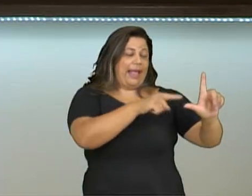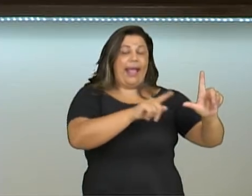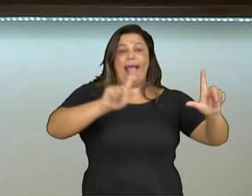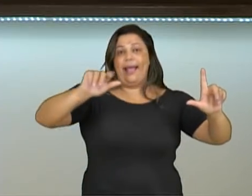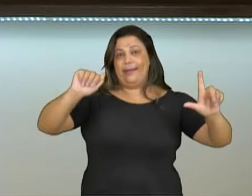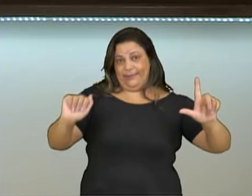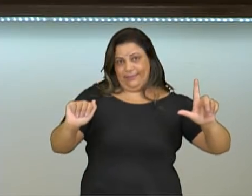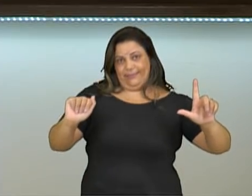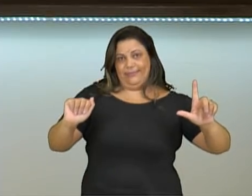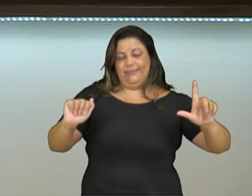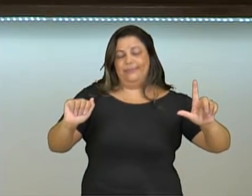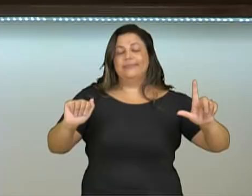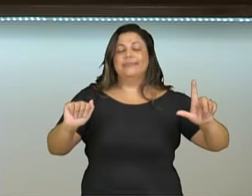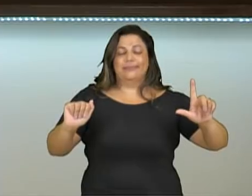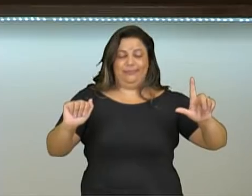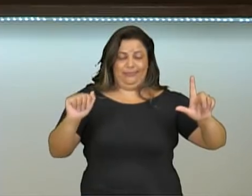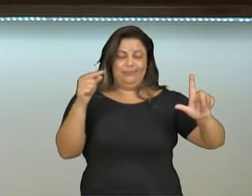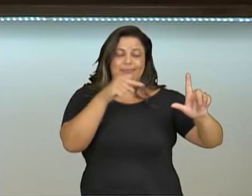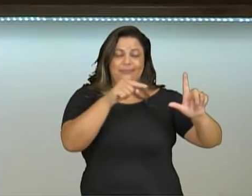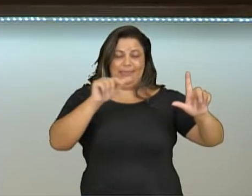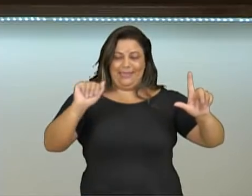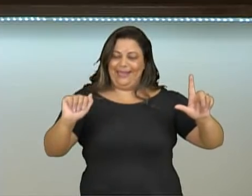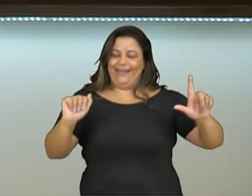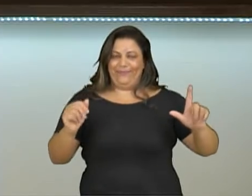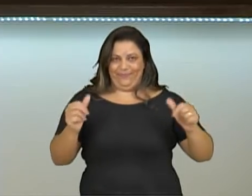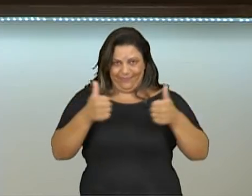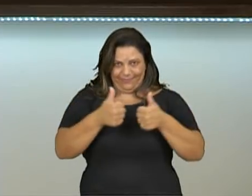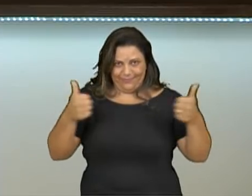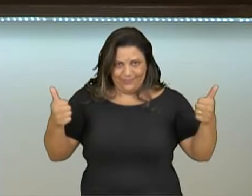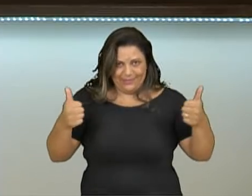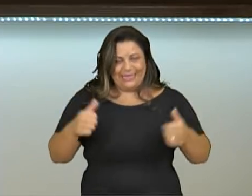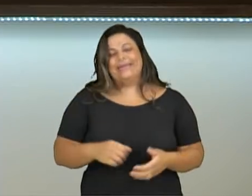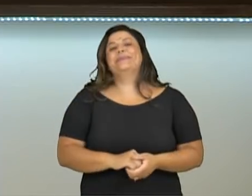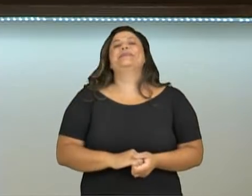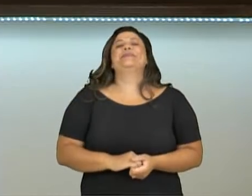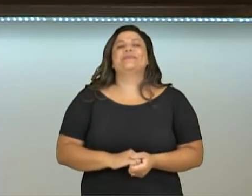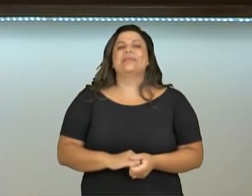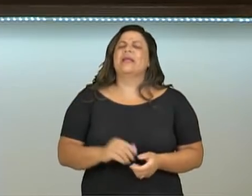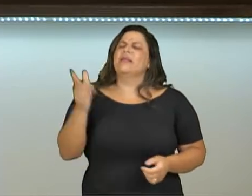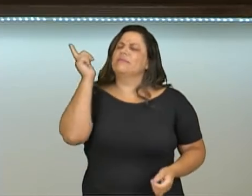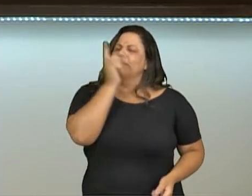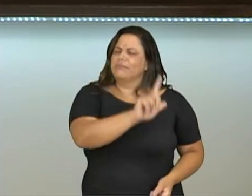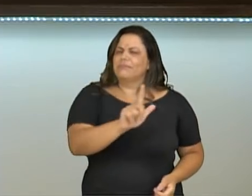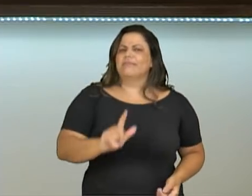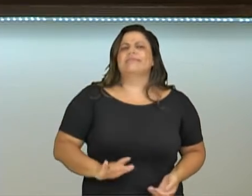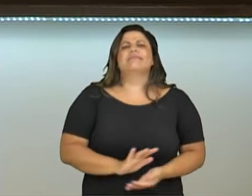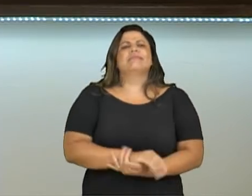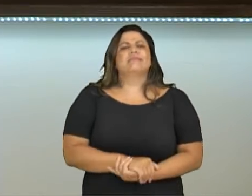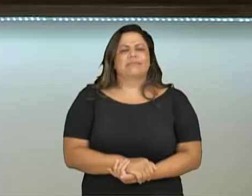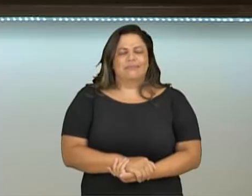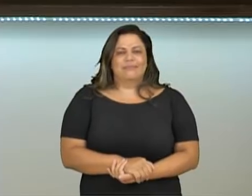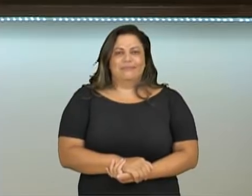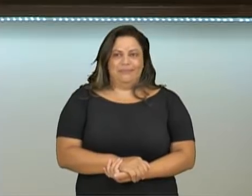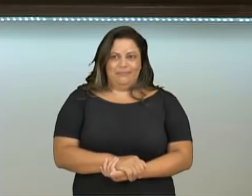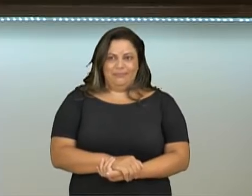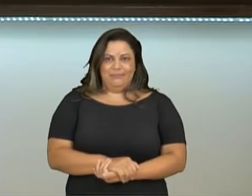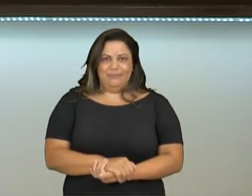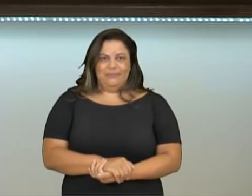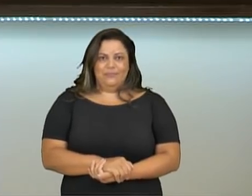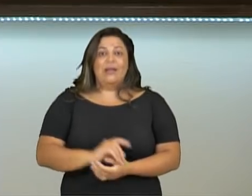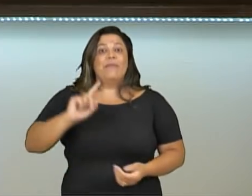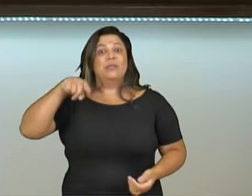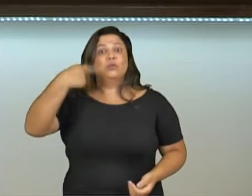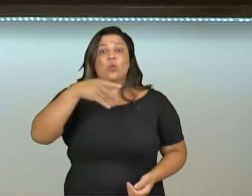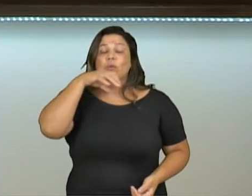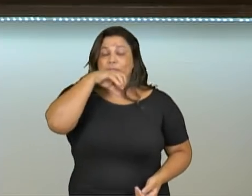letras L, de laranja, e A, de amor. Então, aí a gente acerta essa questão. Ok? Vamos então para uma